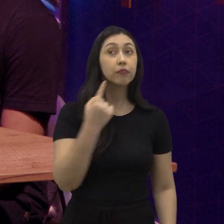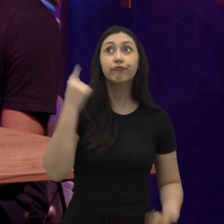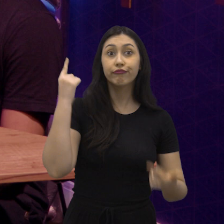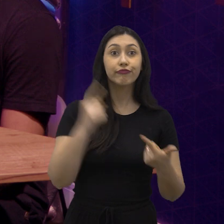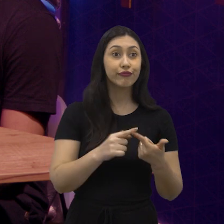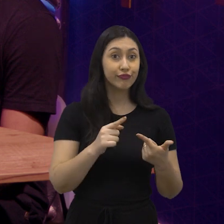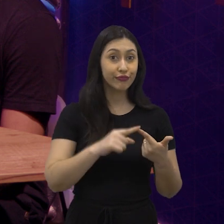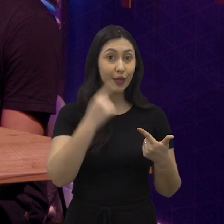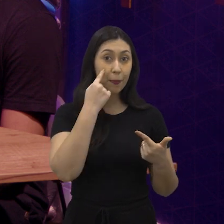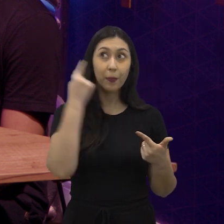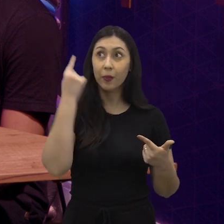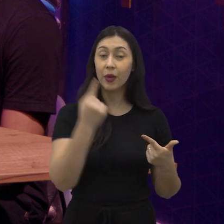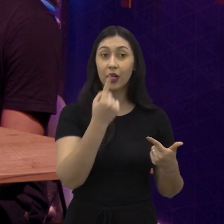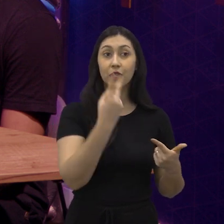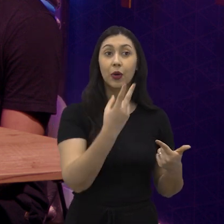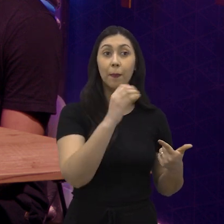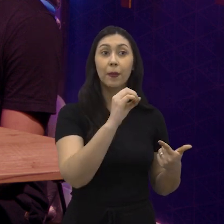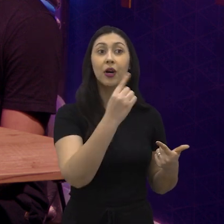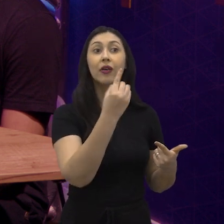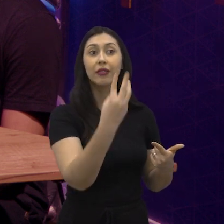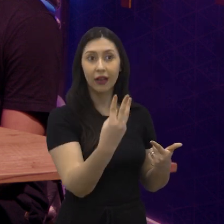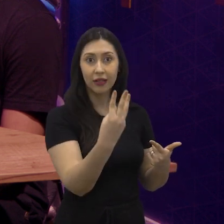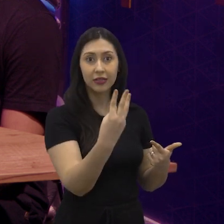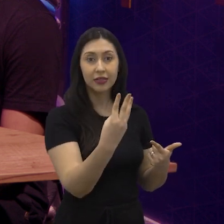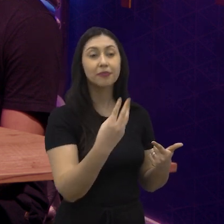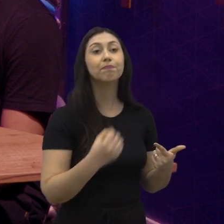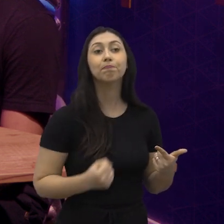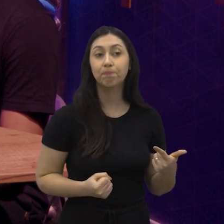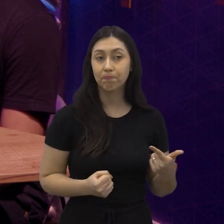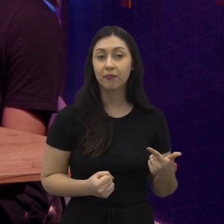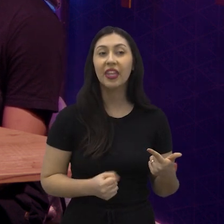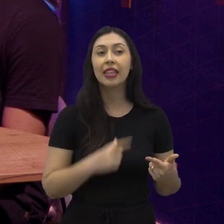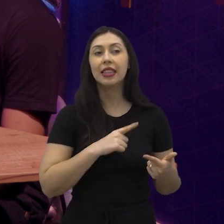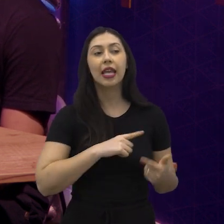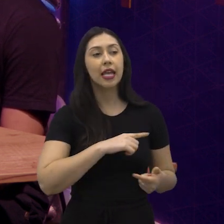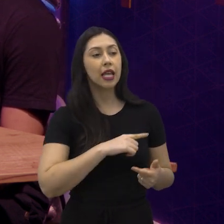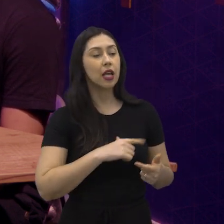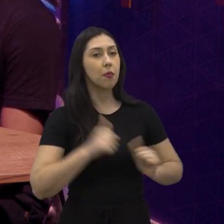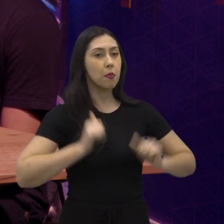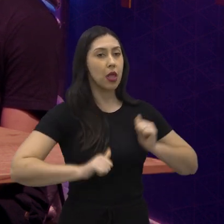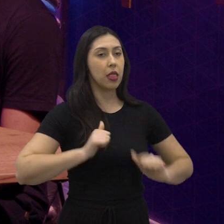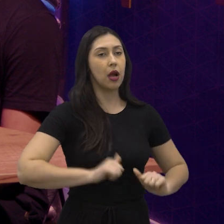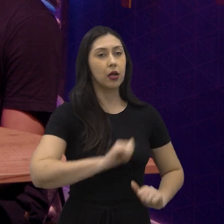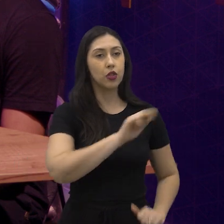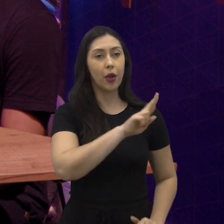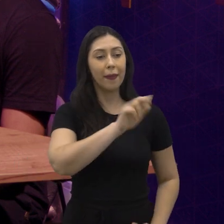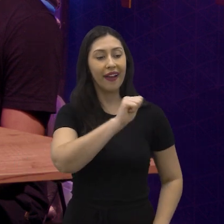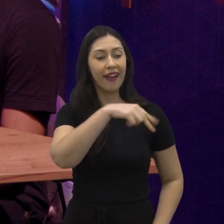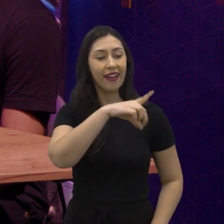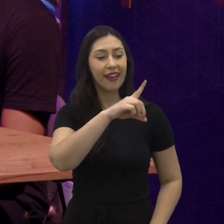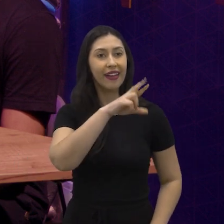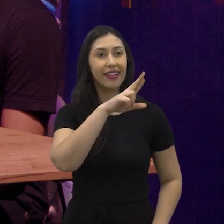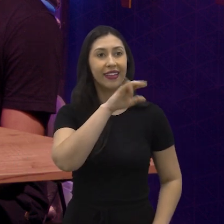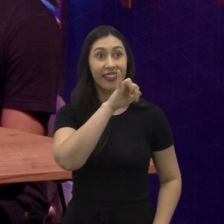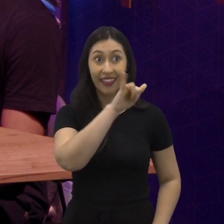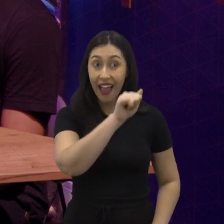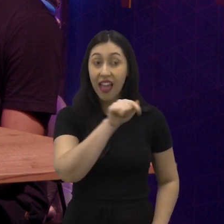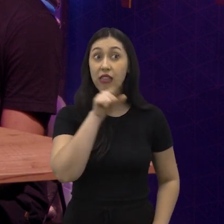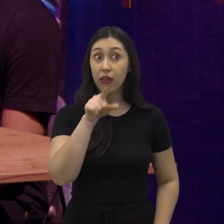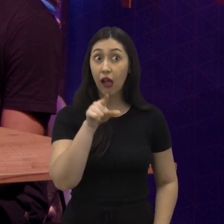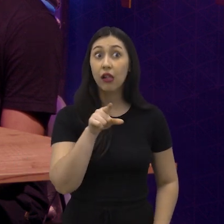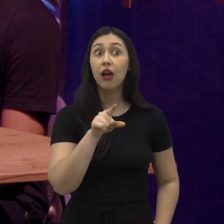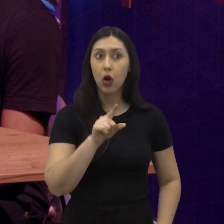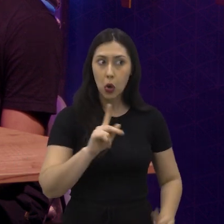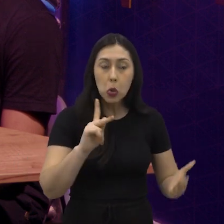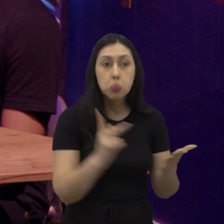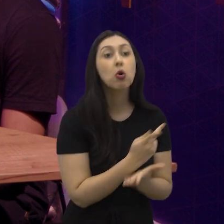O Lobo Atrás da Porta, de 2013, que tem a Leandra Leal, é baseado em uma história real. Então, essa história é bem forte, né? Se você